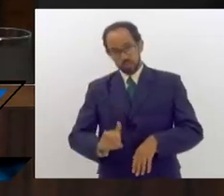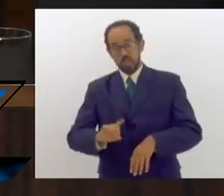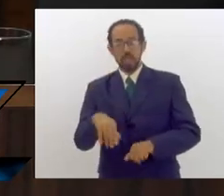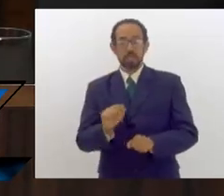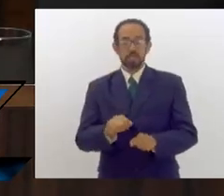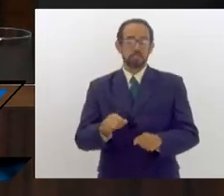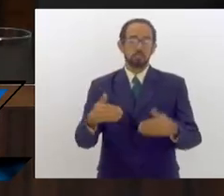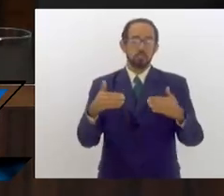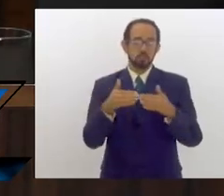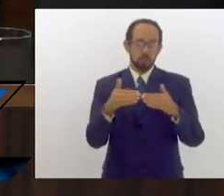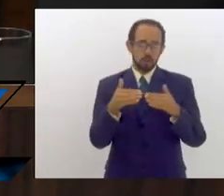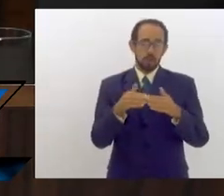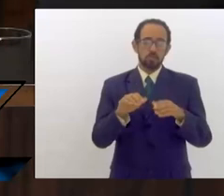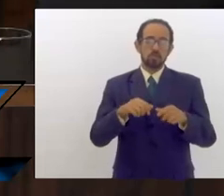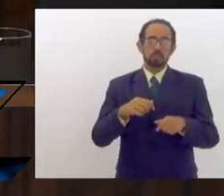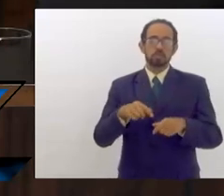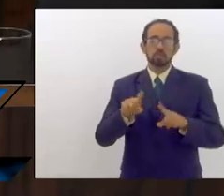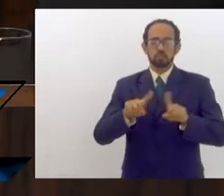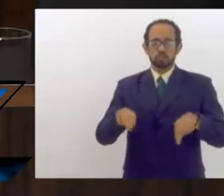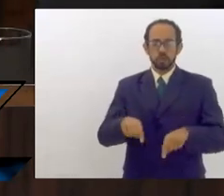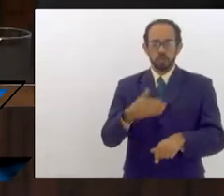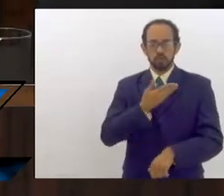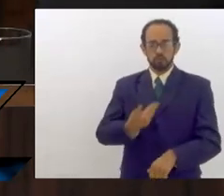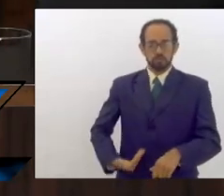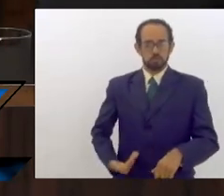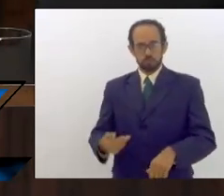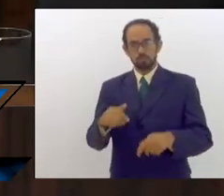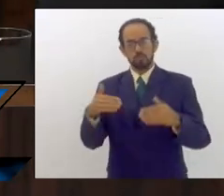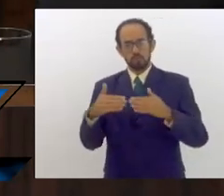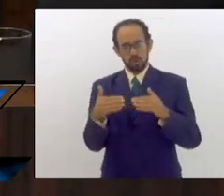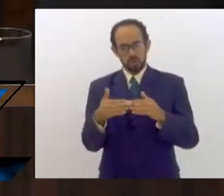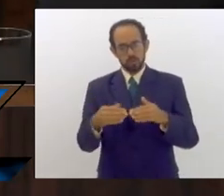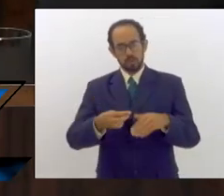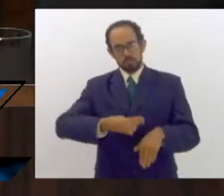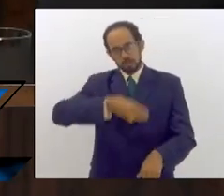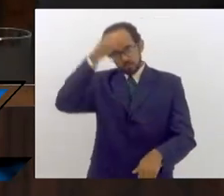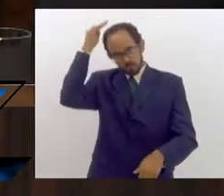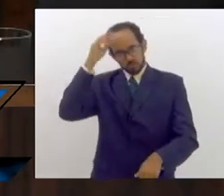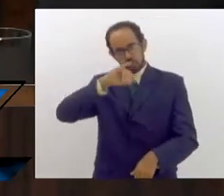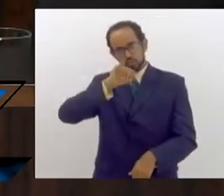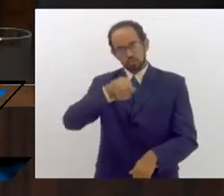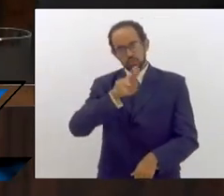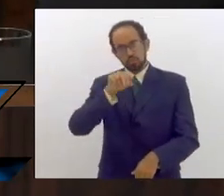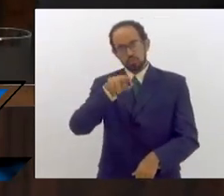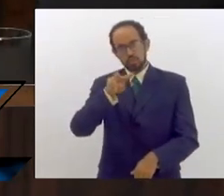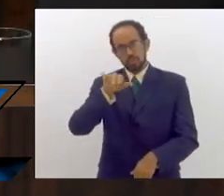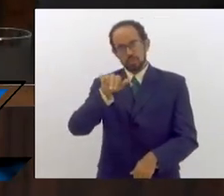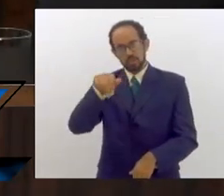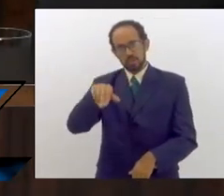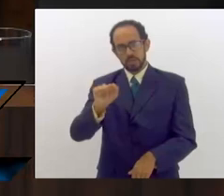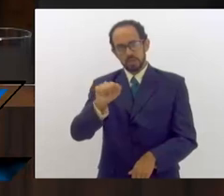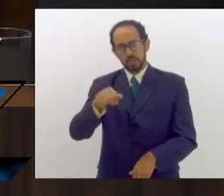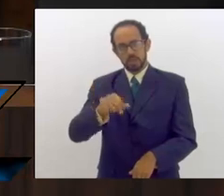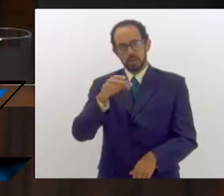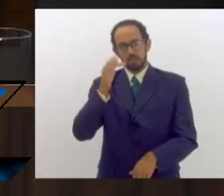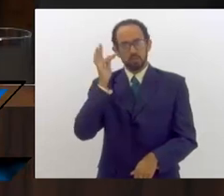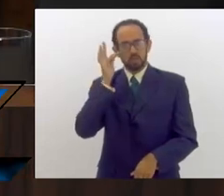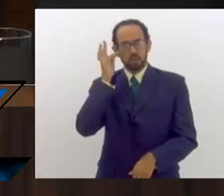de servidores públicos favoráveis relatores deputados Márcio Pacheco gilviana e Flávio Serafim